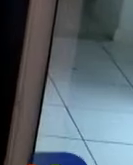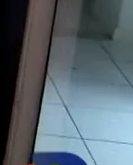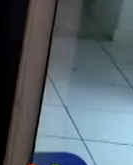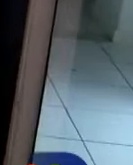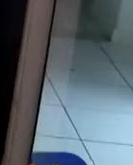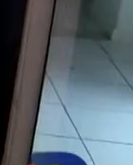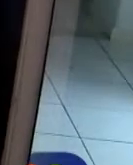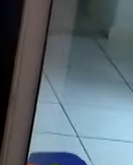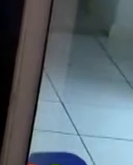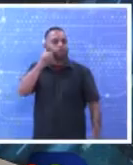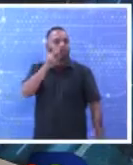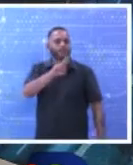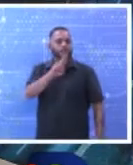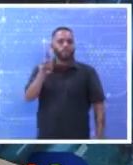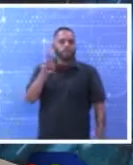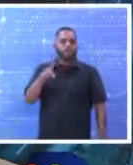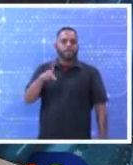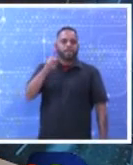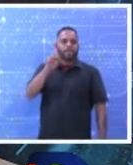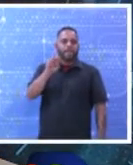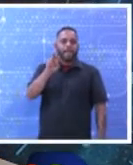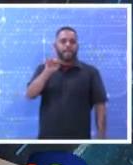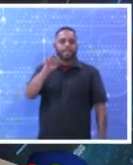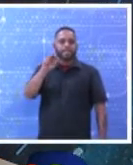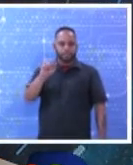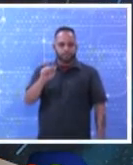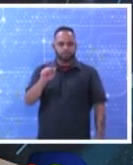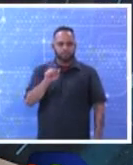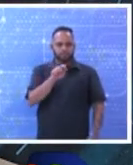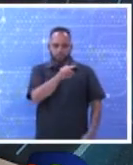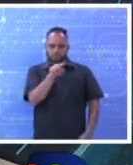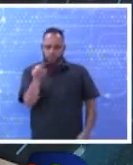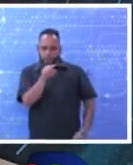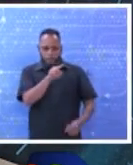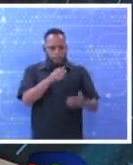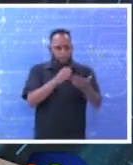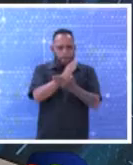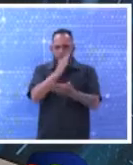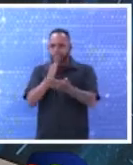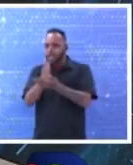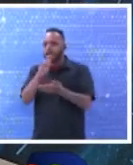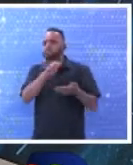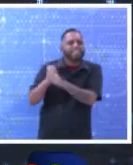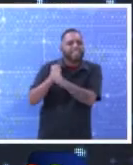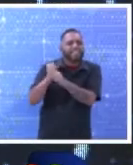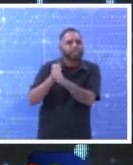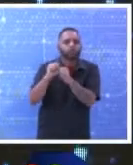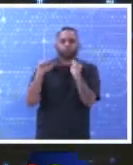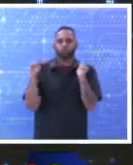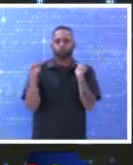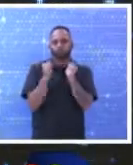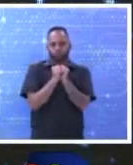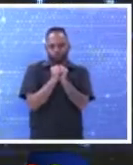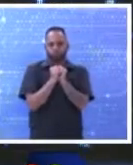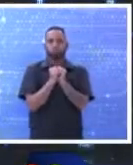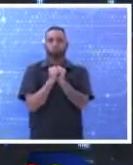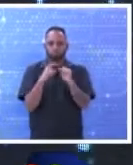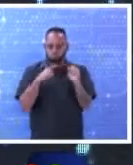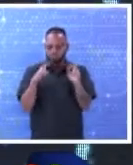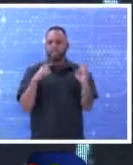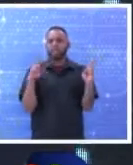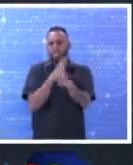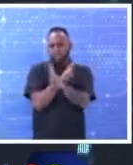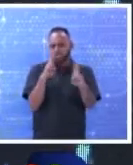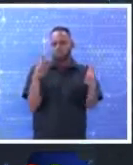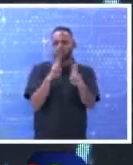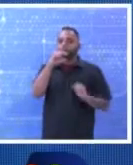pela propaganda eleitoral o debate promovido pela ndtv e pelo Portal ND mais trouxe a transparência